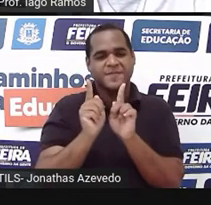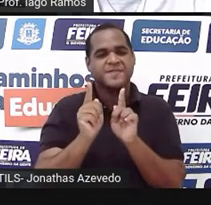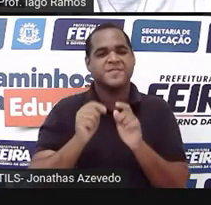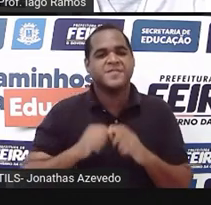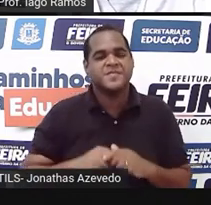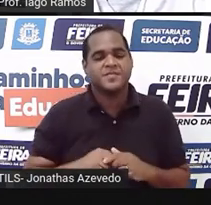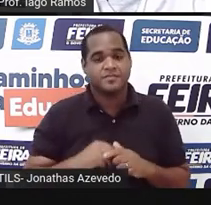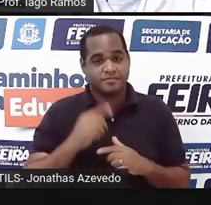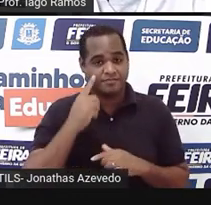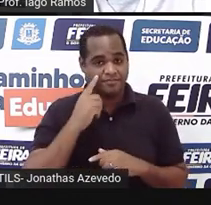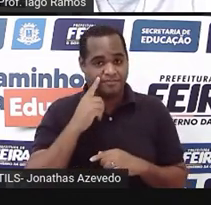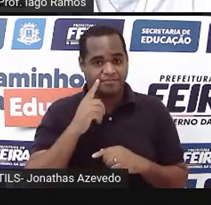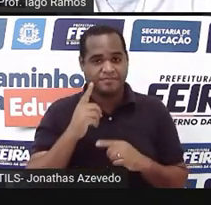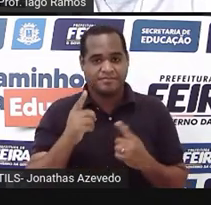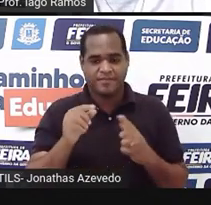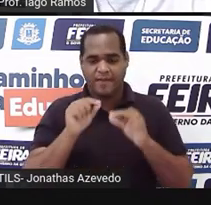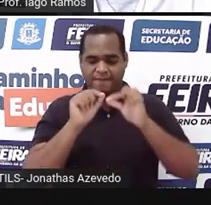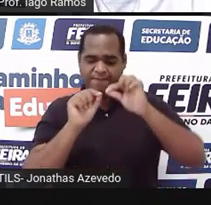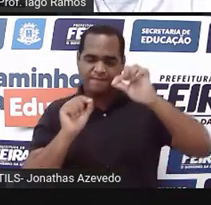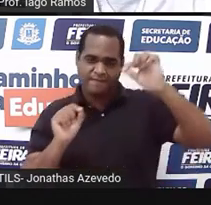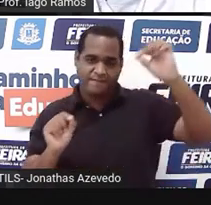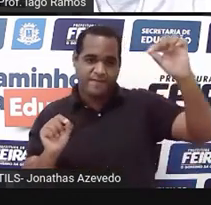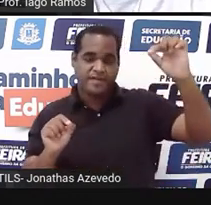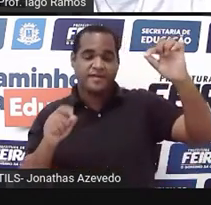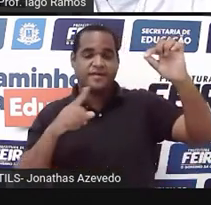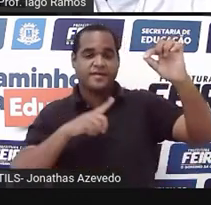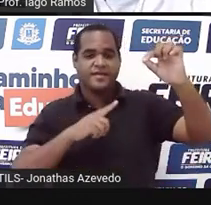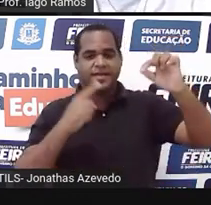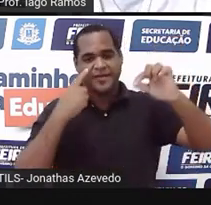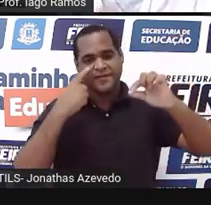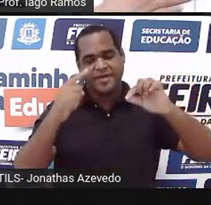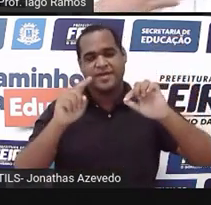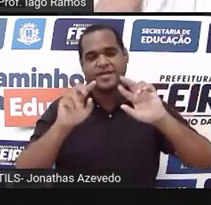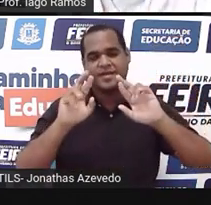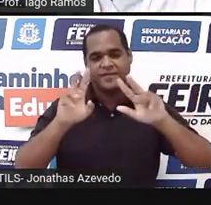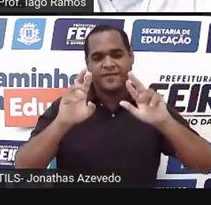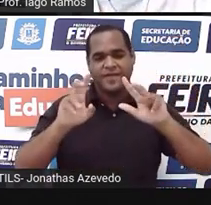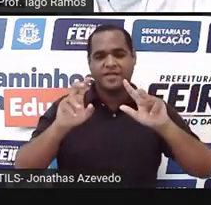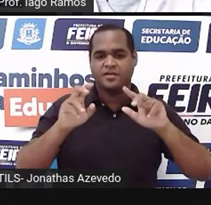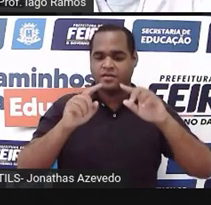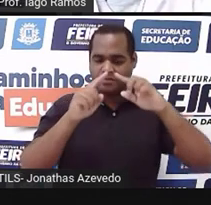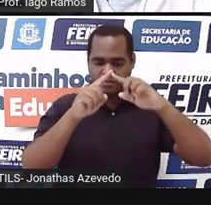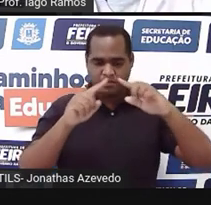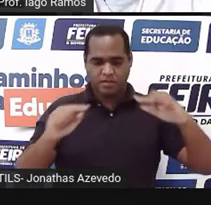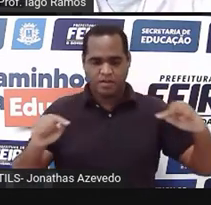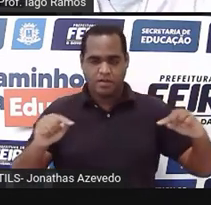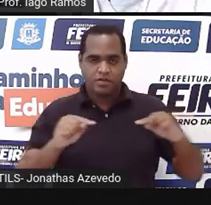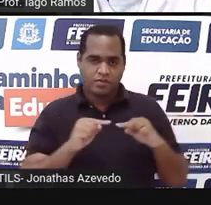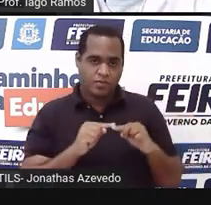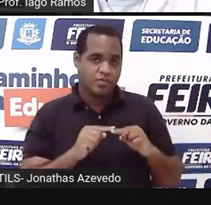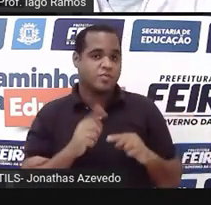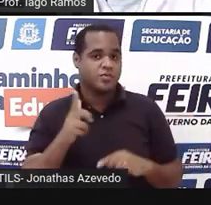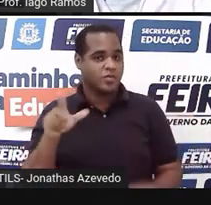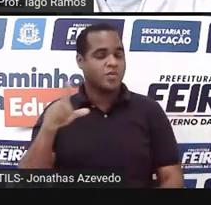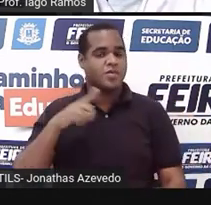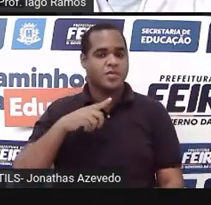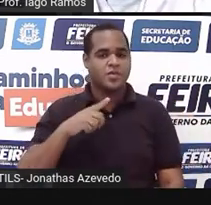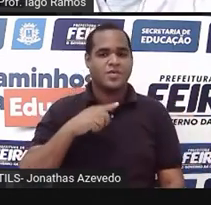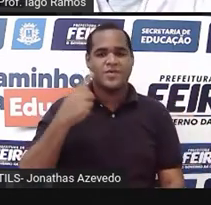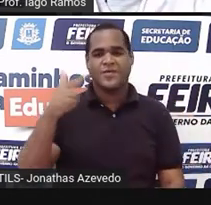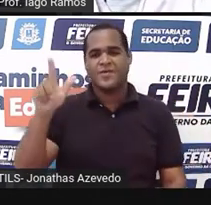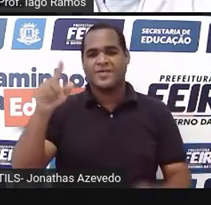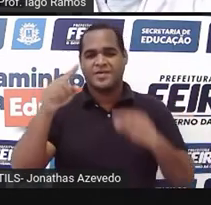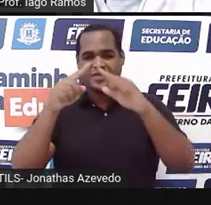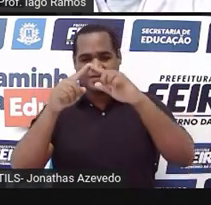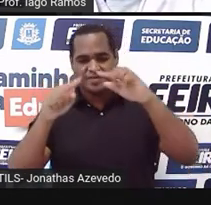eu colocando ali uma diagonal para gente ver os dois triângulos né como a gente já tinha visto antes o triângulo um e o